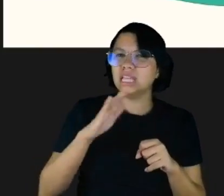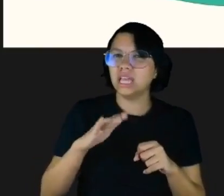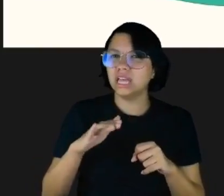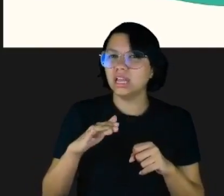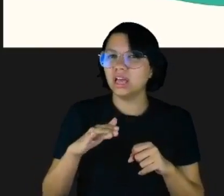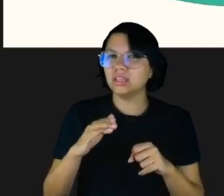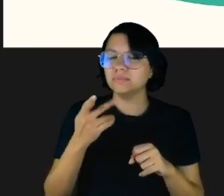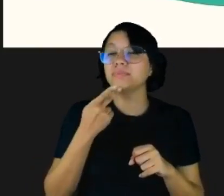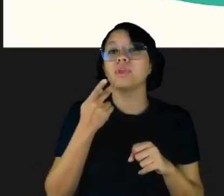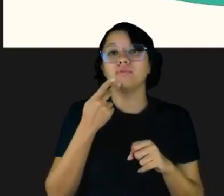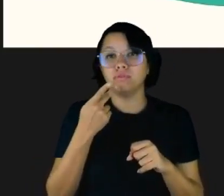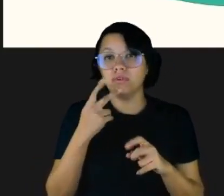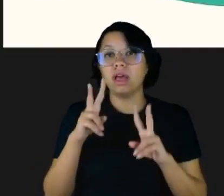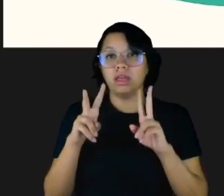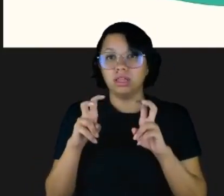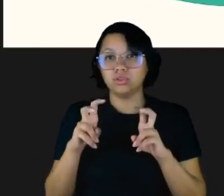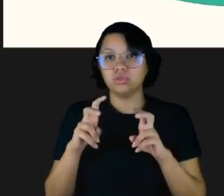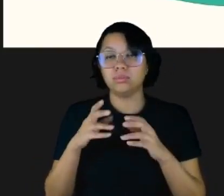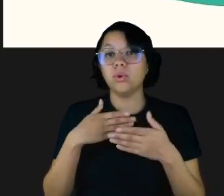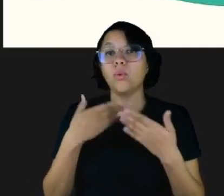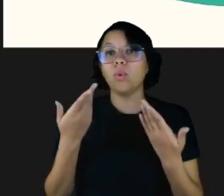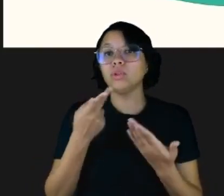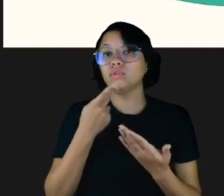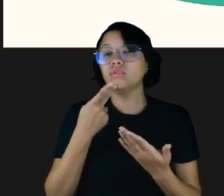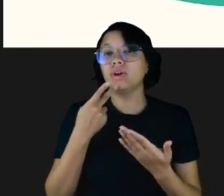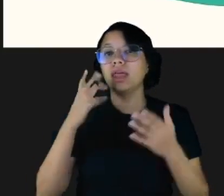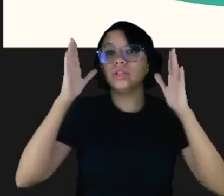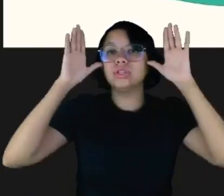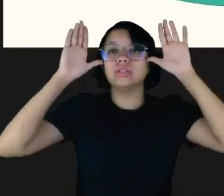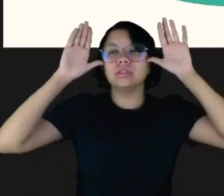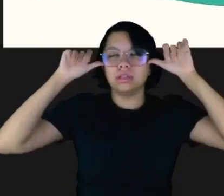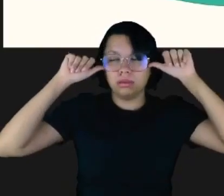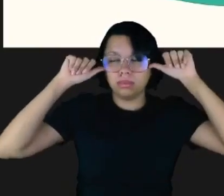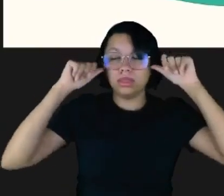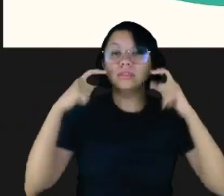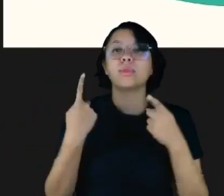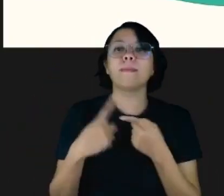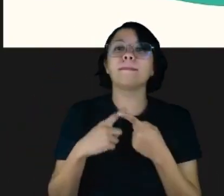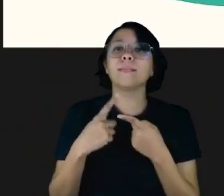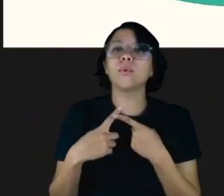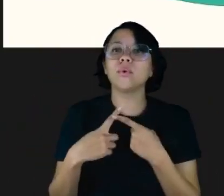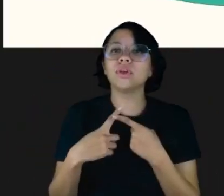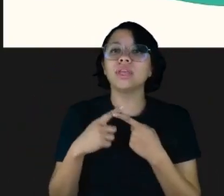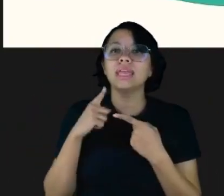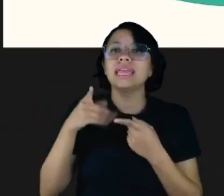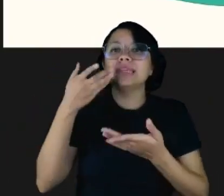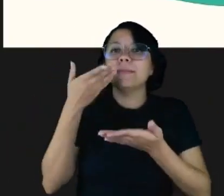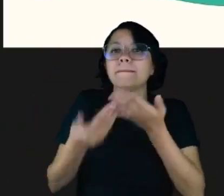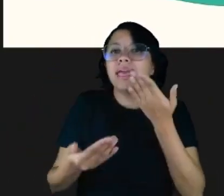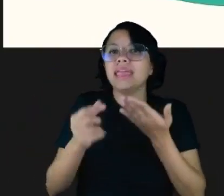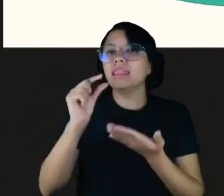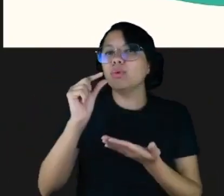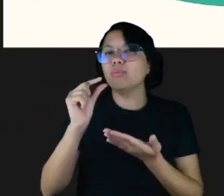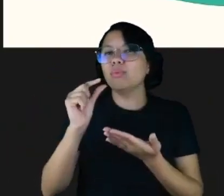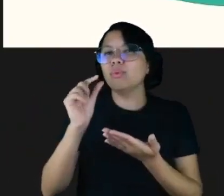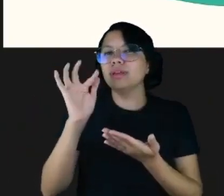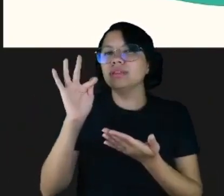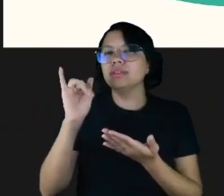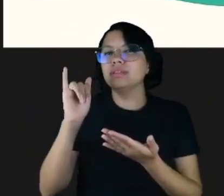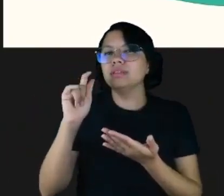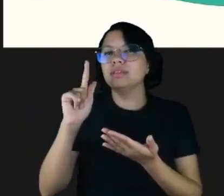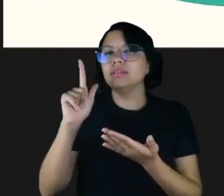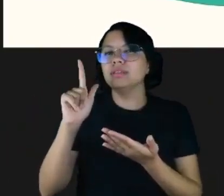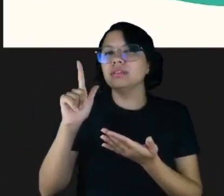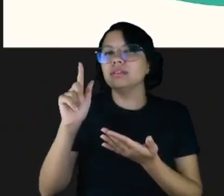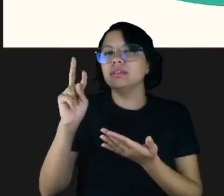falar sobre isso quando a gente entrar em demência. Aí eu vou explicar um pouquinho por que eles perdem um pouco esse filtro e